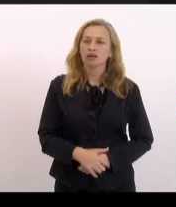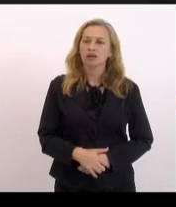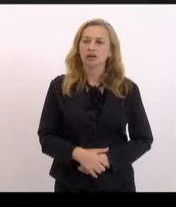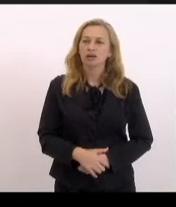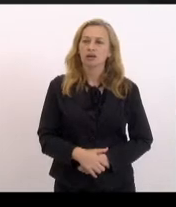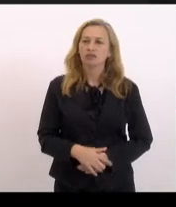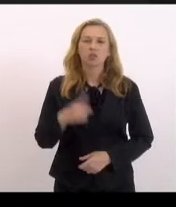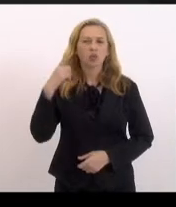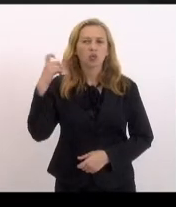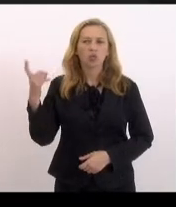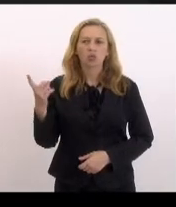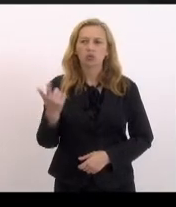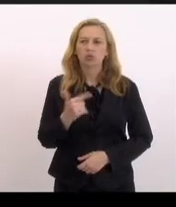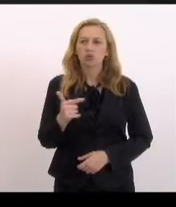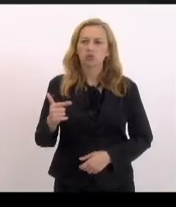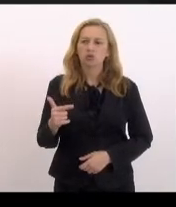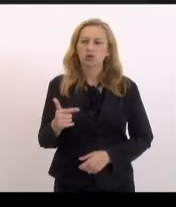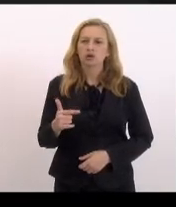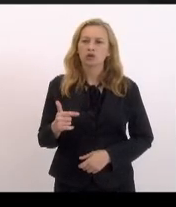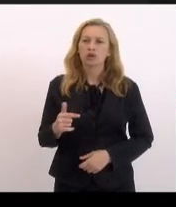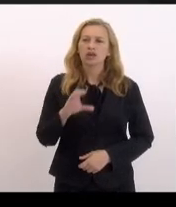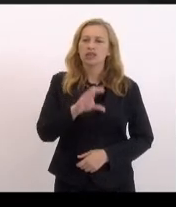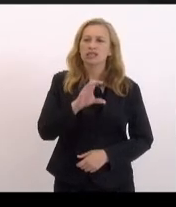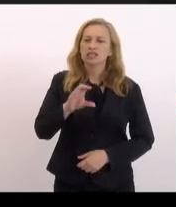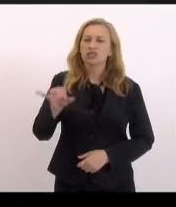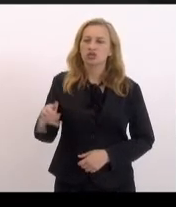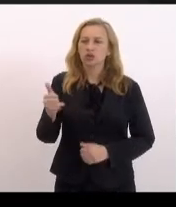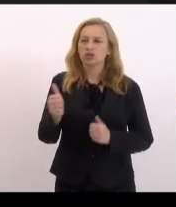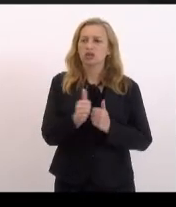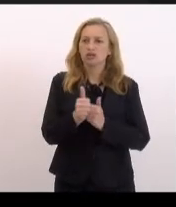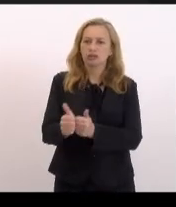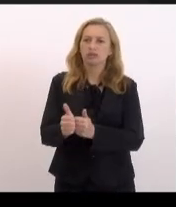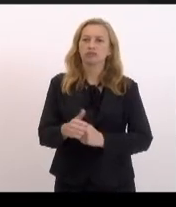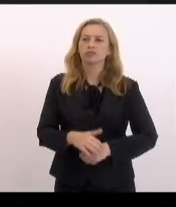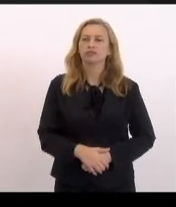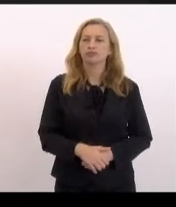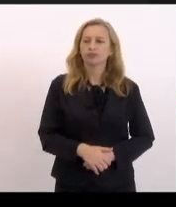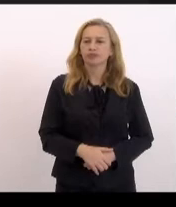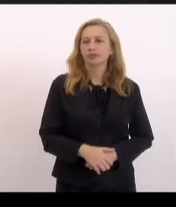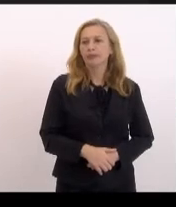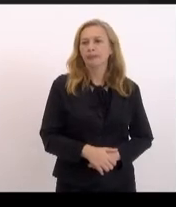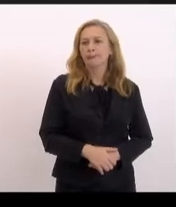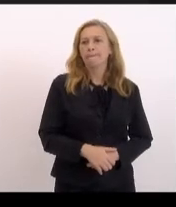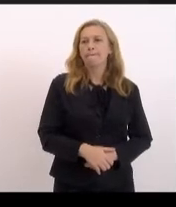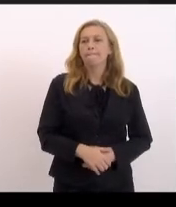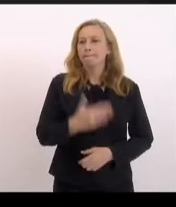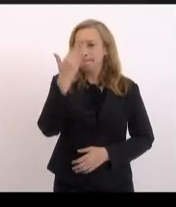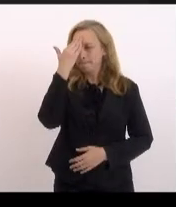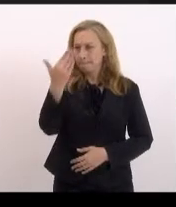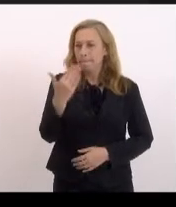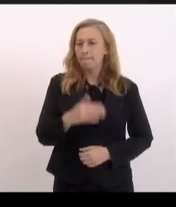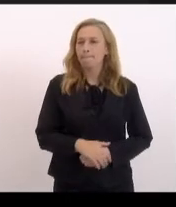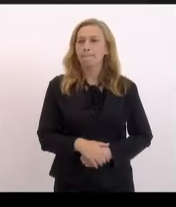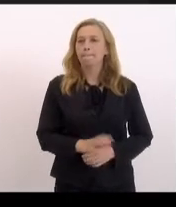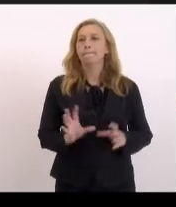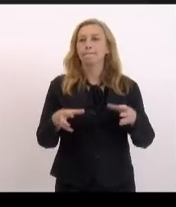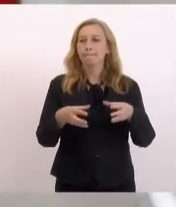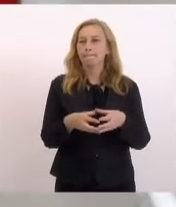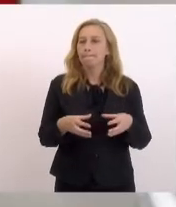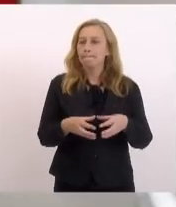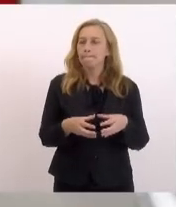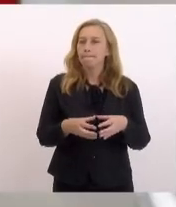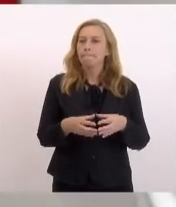comissão? Quem está pedindo? Acompanho o parecer da CCJ. Acompanho o parecer da CCJ. Obrigado. Pela Comissão